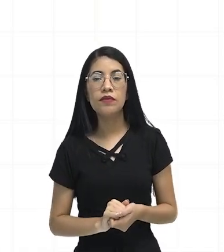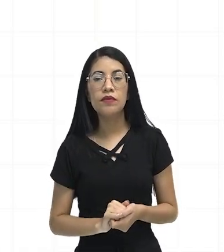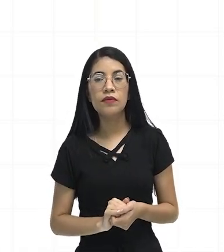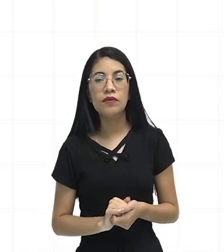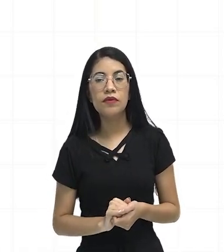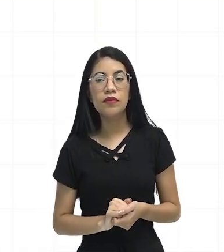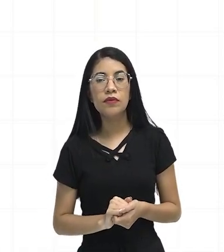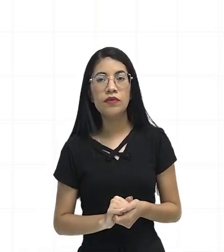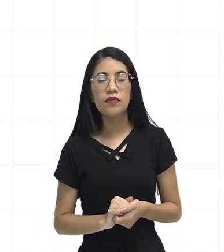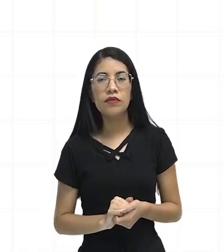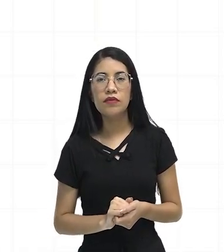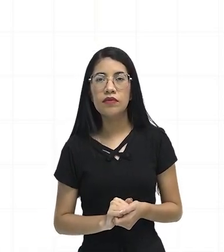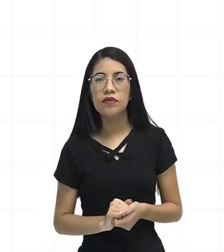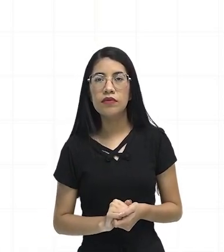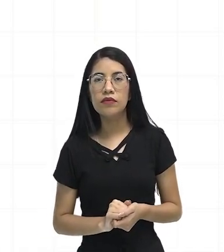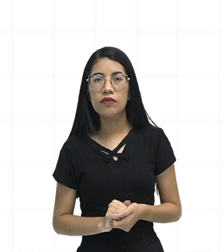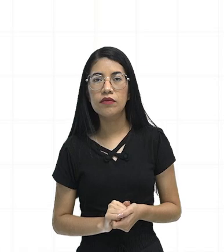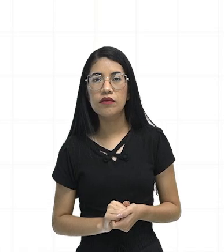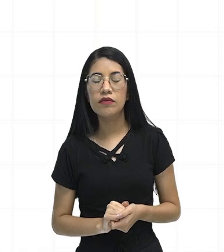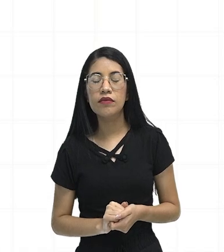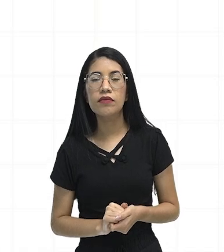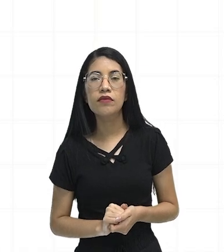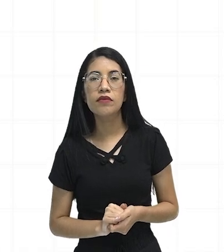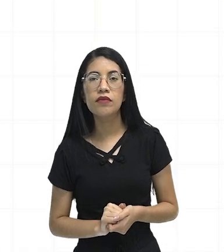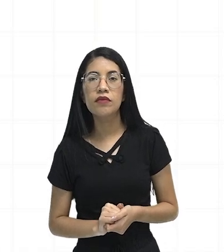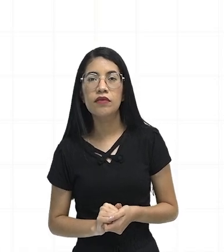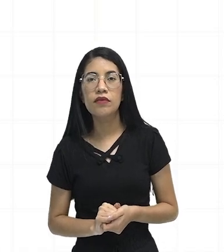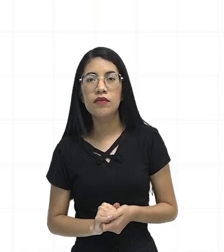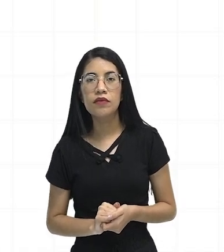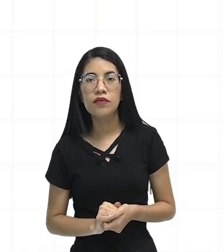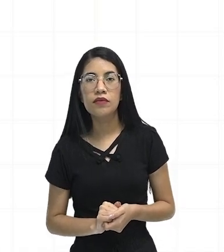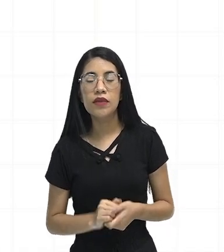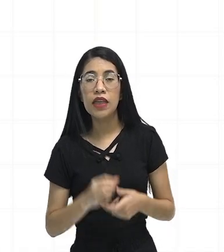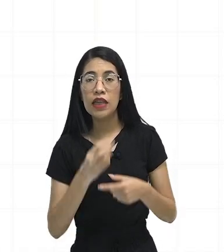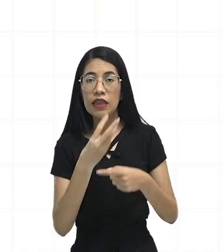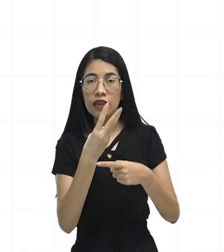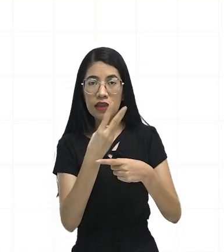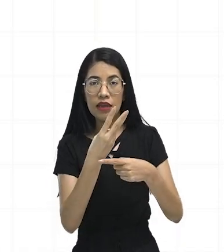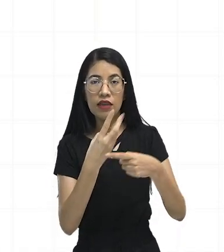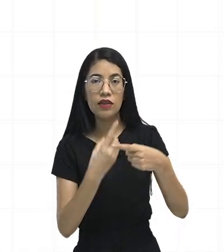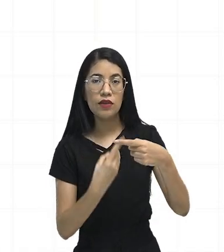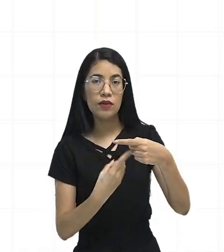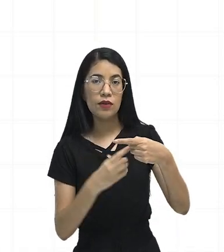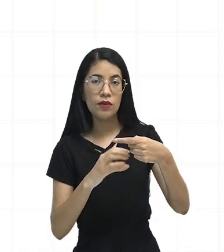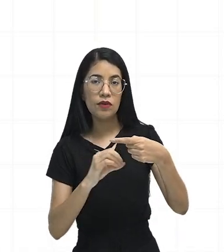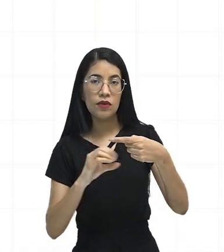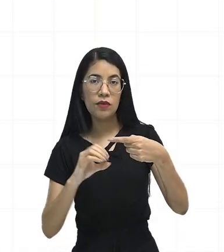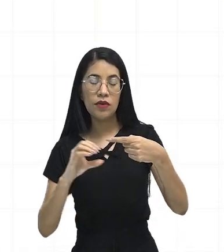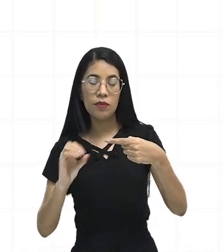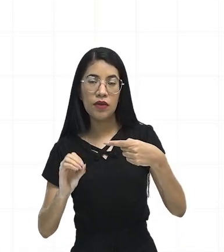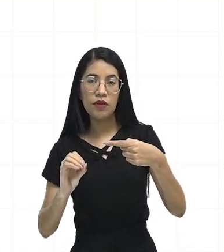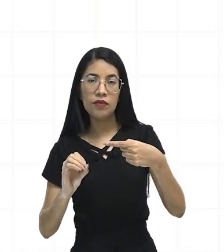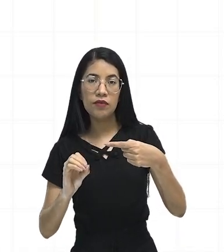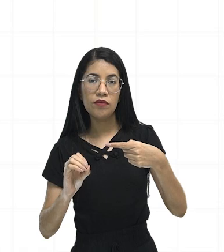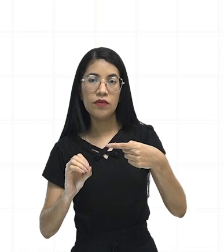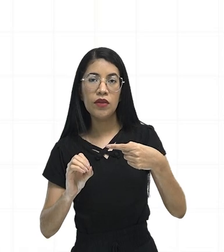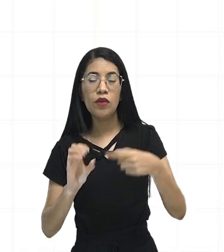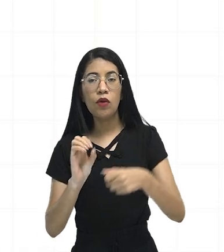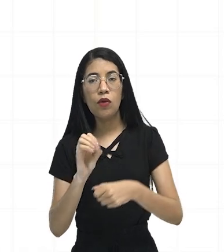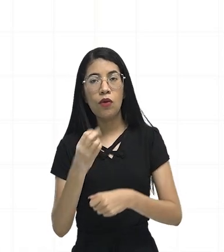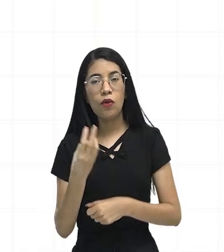35 sobre 1000, ou, melhor, 35 não, né? 3 sobre 1000. Ou